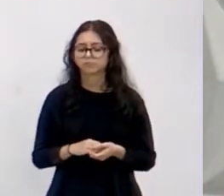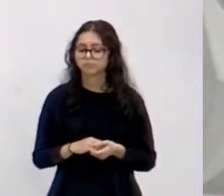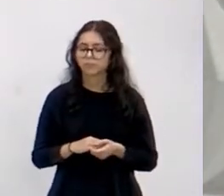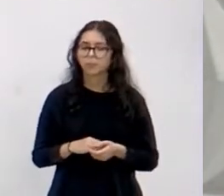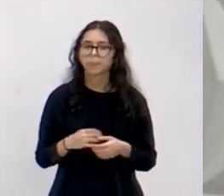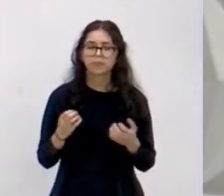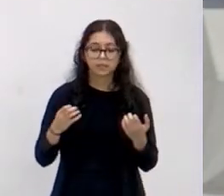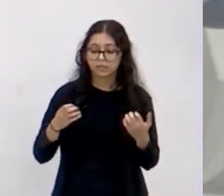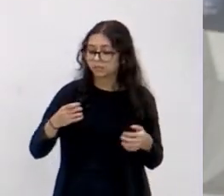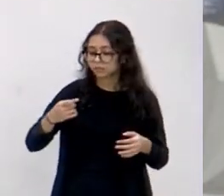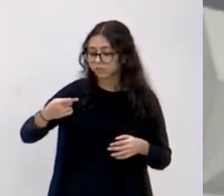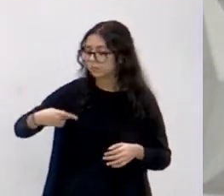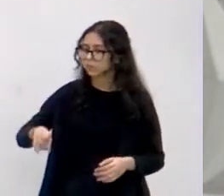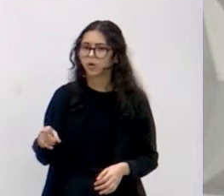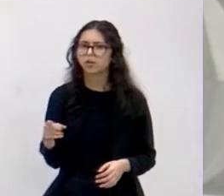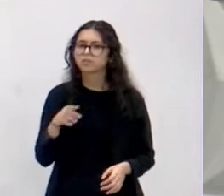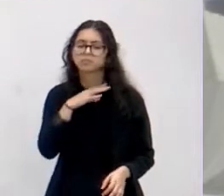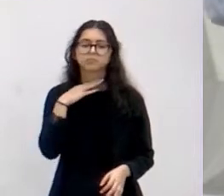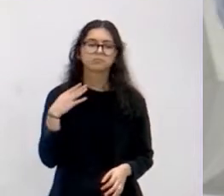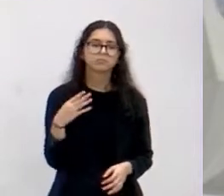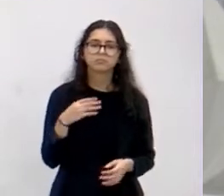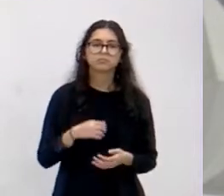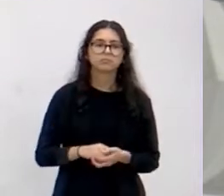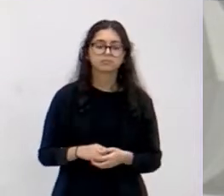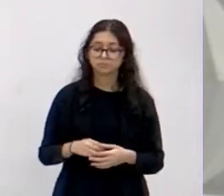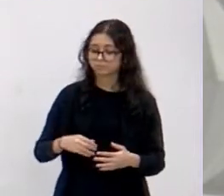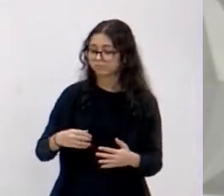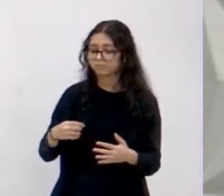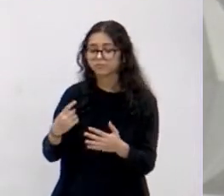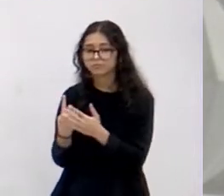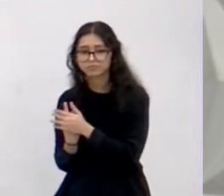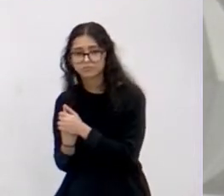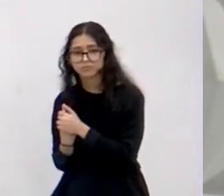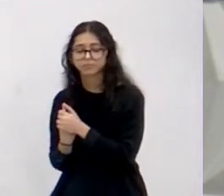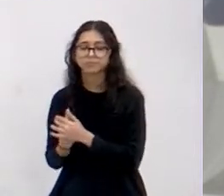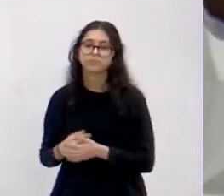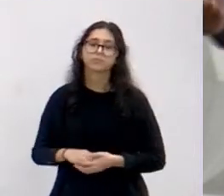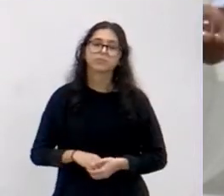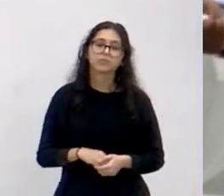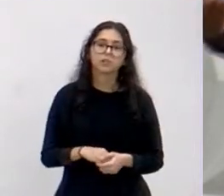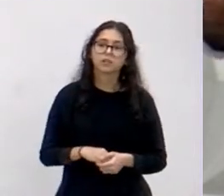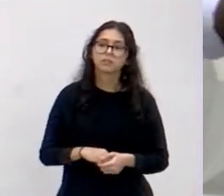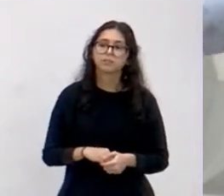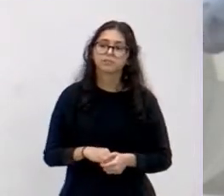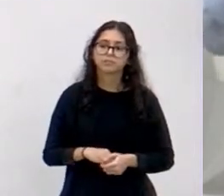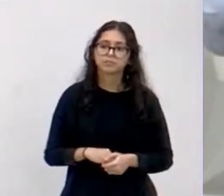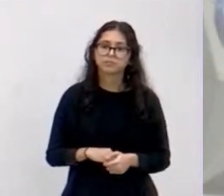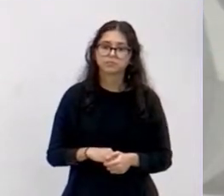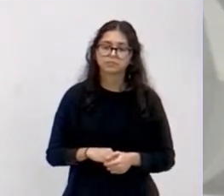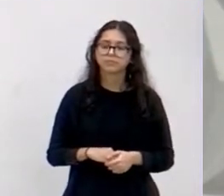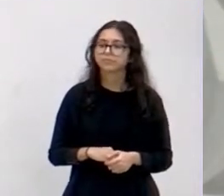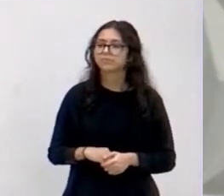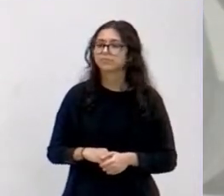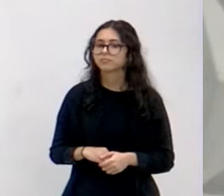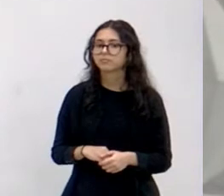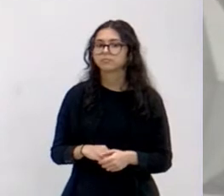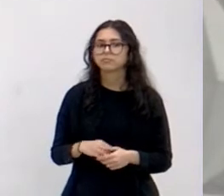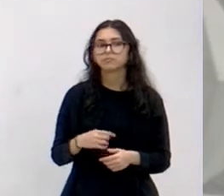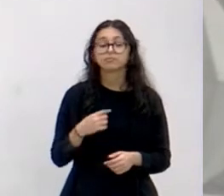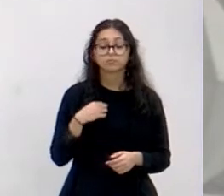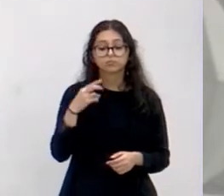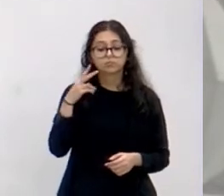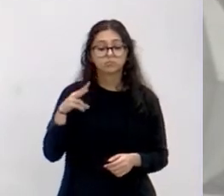sumir esse desejo de morrer de se esconder das pessoas por quê quais seriam as possíveis respostas eu tenho lido muita coisa